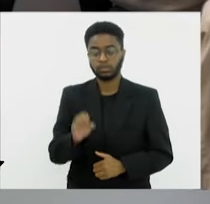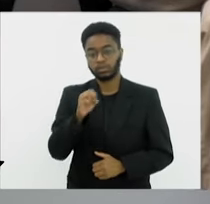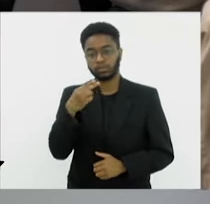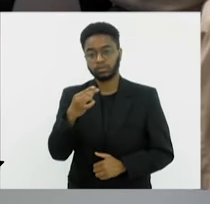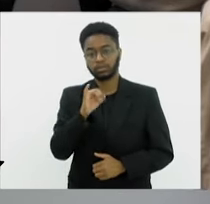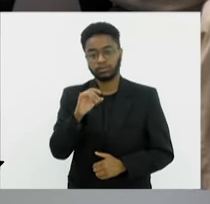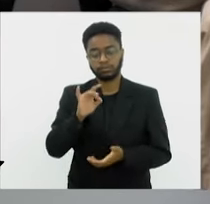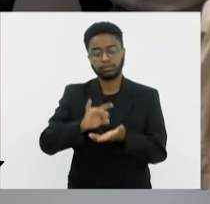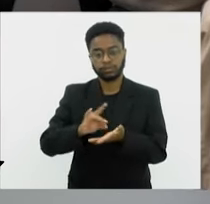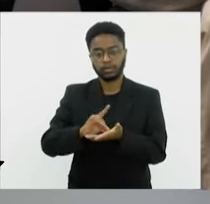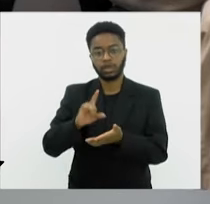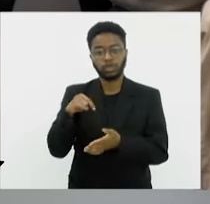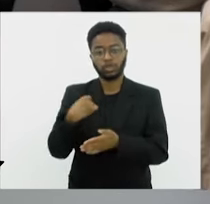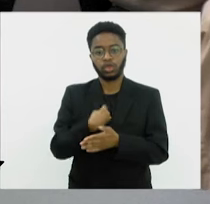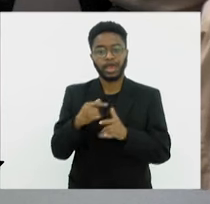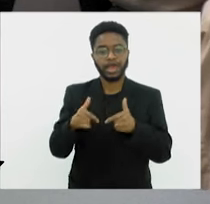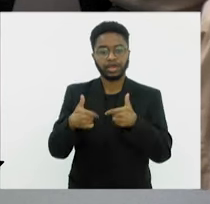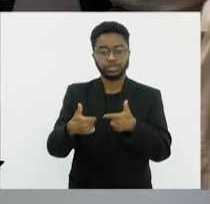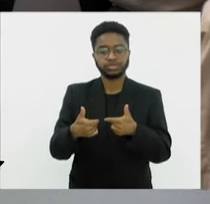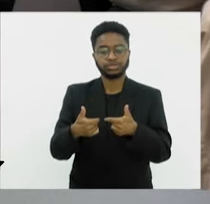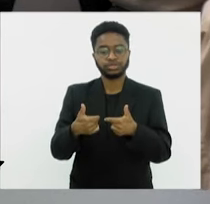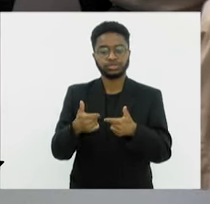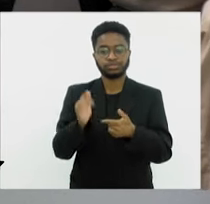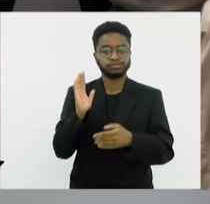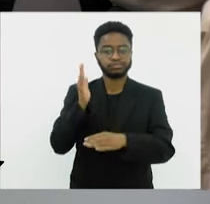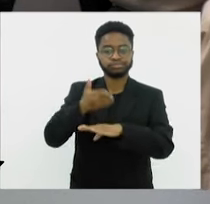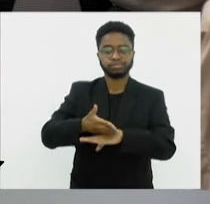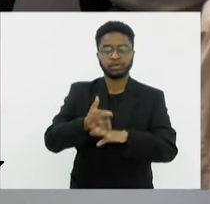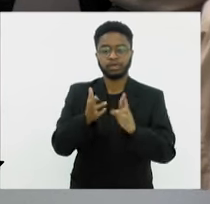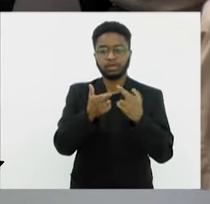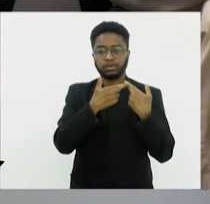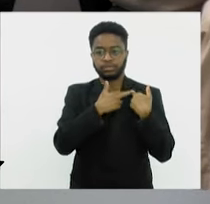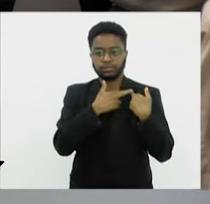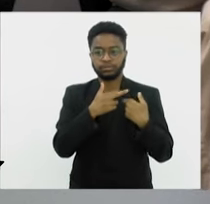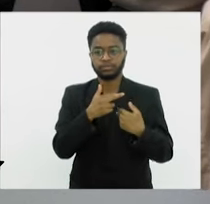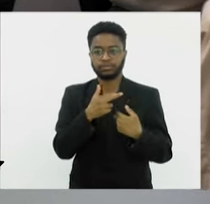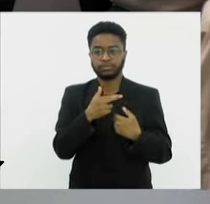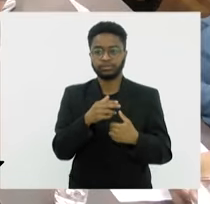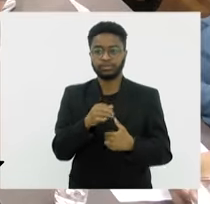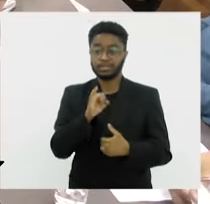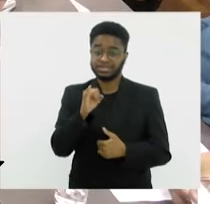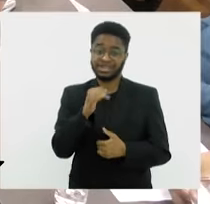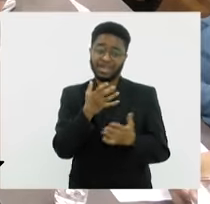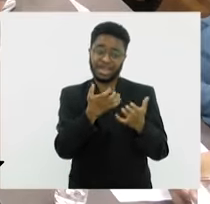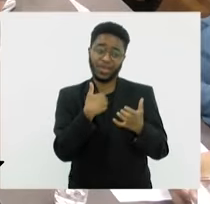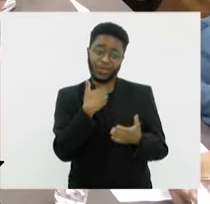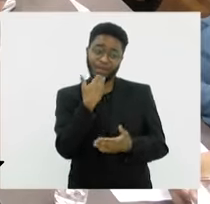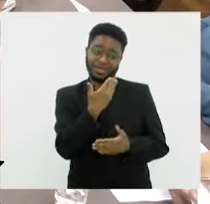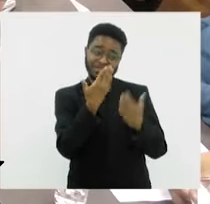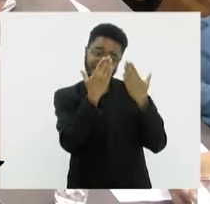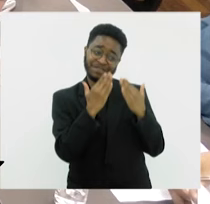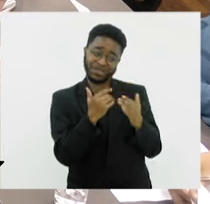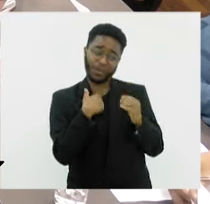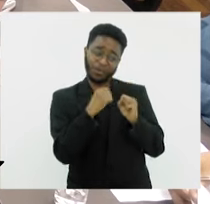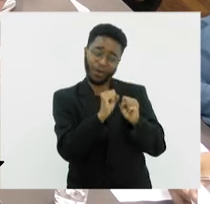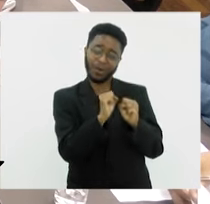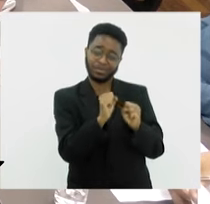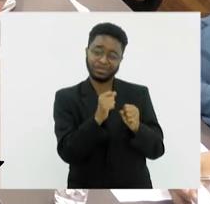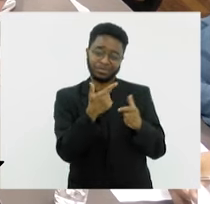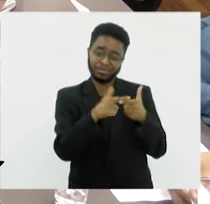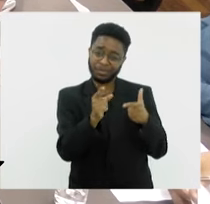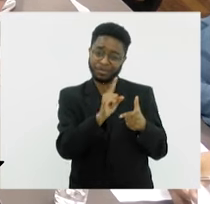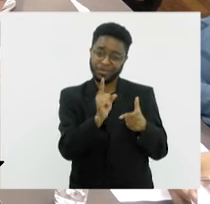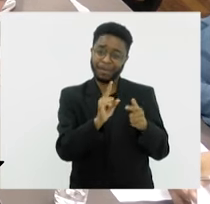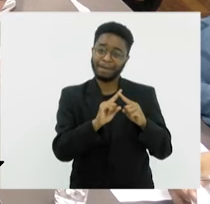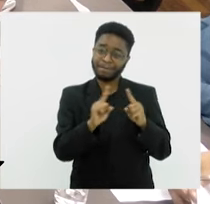realmente a gente está invadindo uma competência em termos de telecomunicações. Se o senhor quiser que eu peça a vista, eu peço, não há problema nenhum. Mas